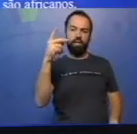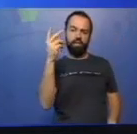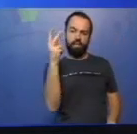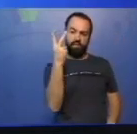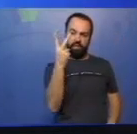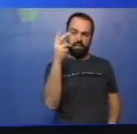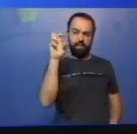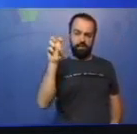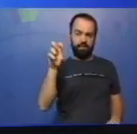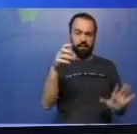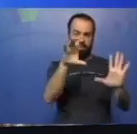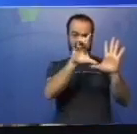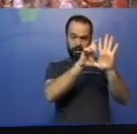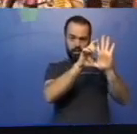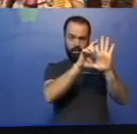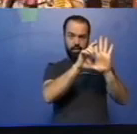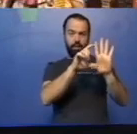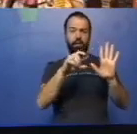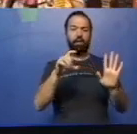africanos.